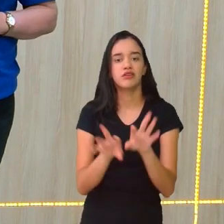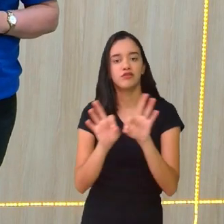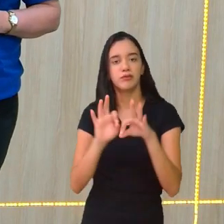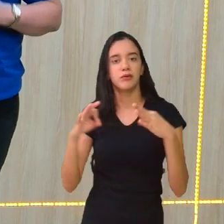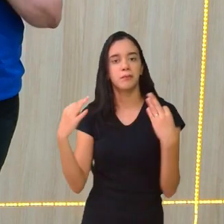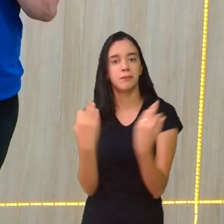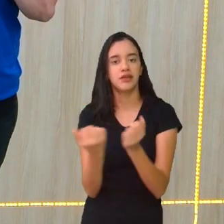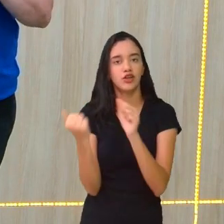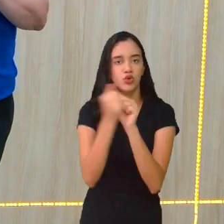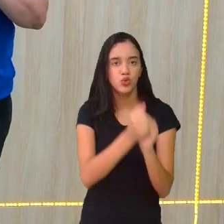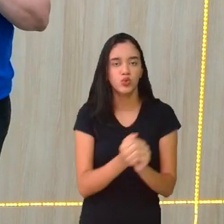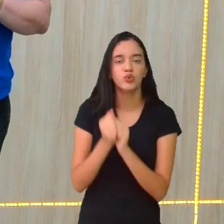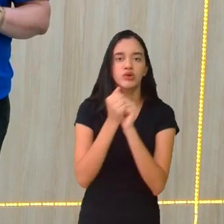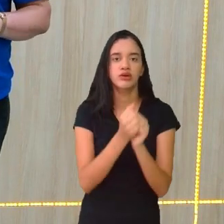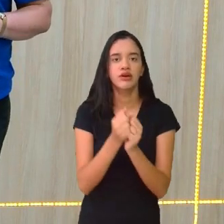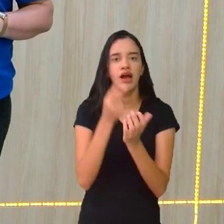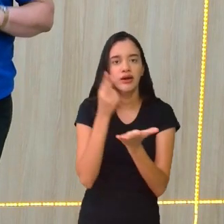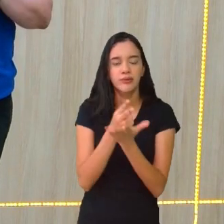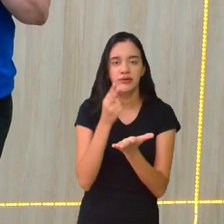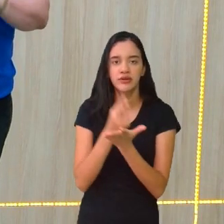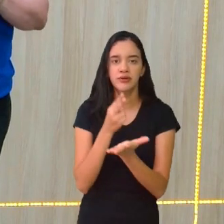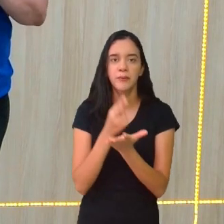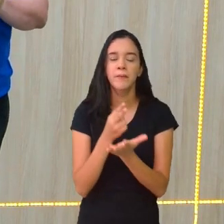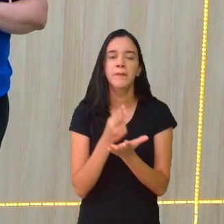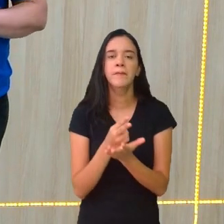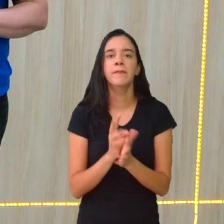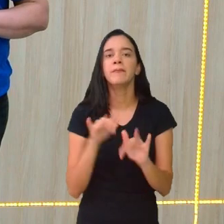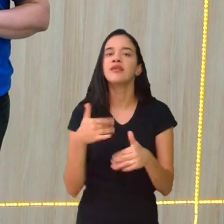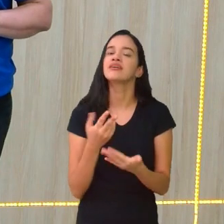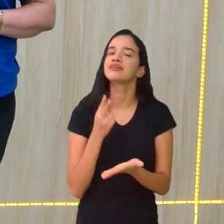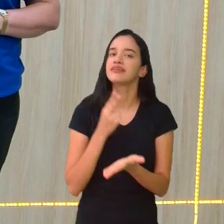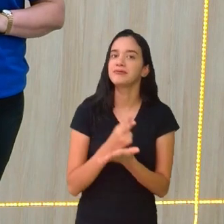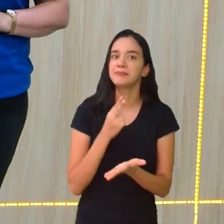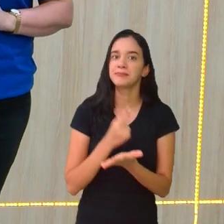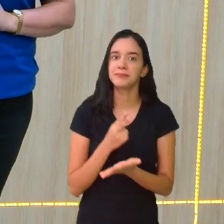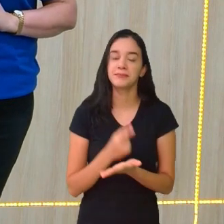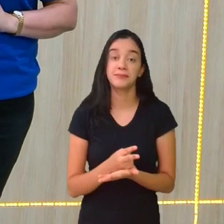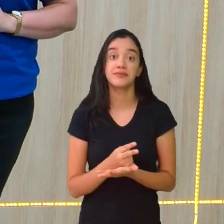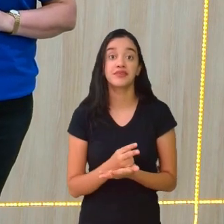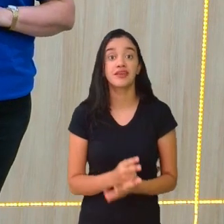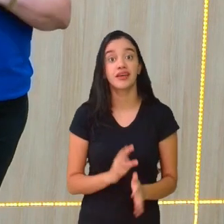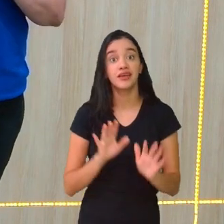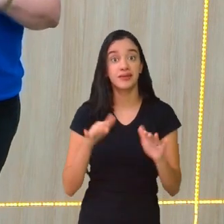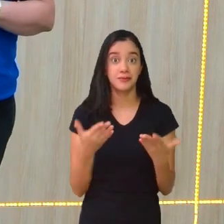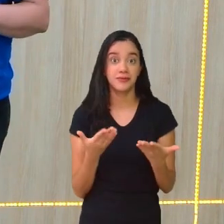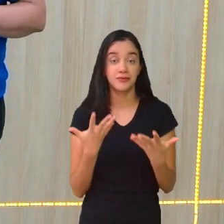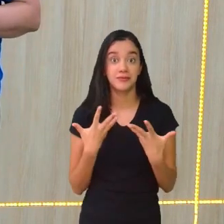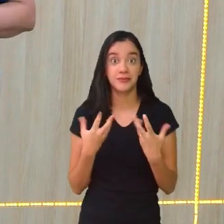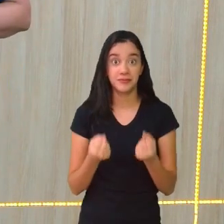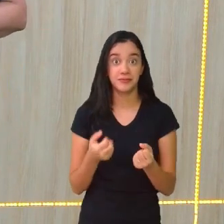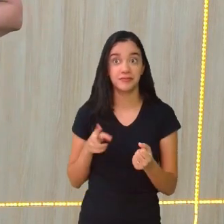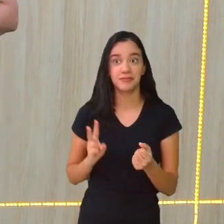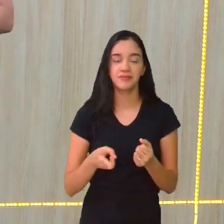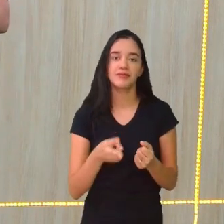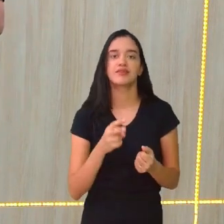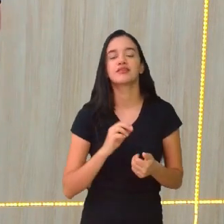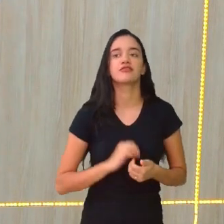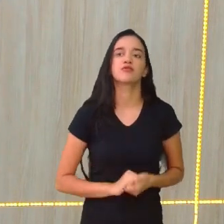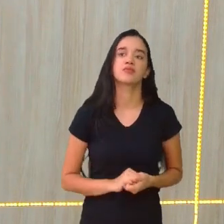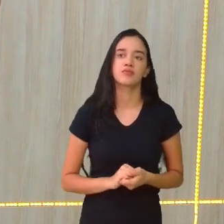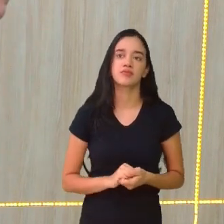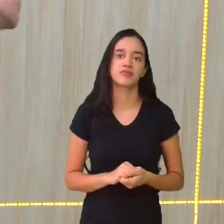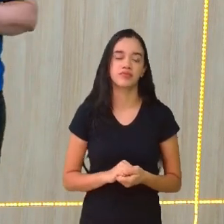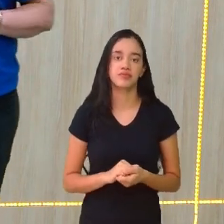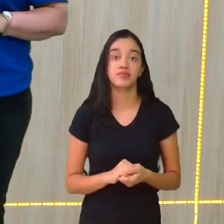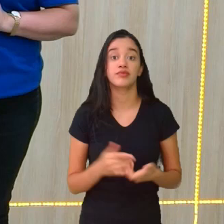trabalhando junto. Sempre deu certo e vai sempre dar certo, não é? Então, vamos lá. Então, já